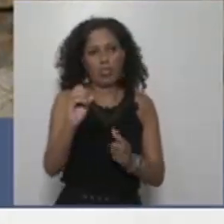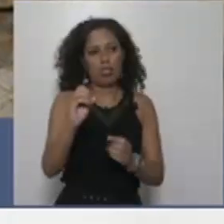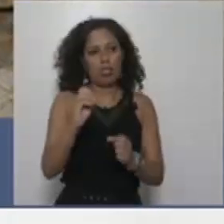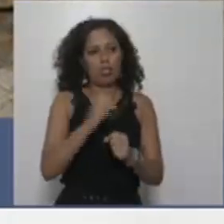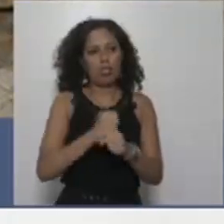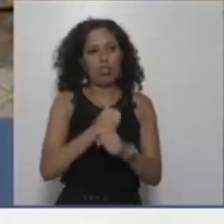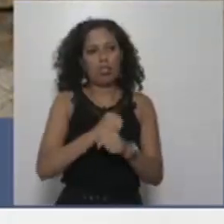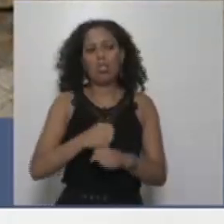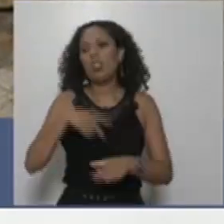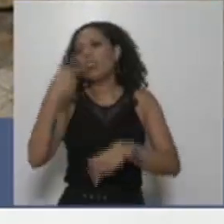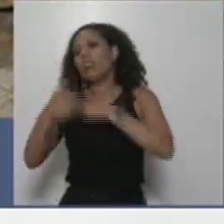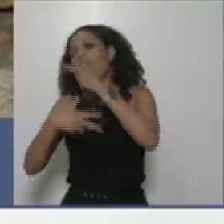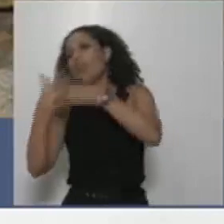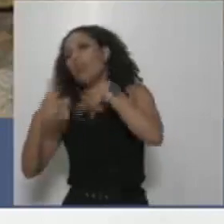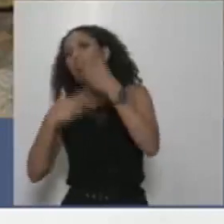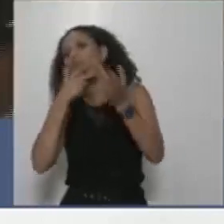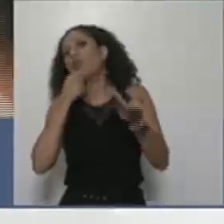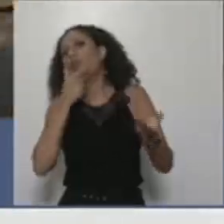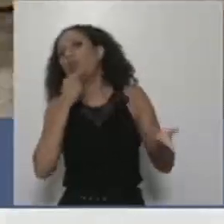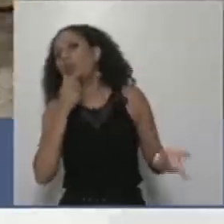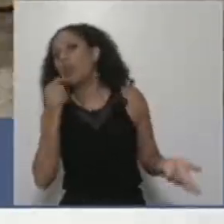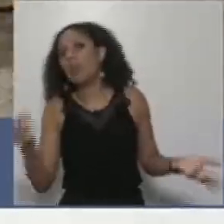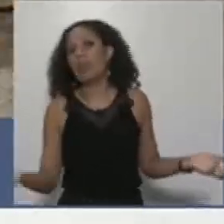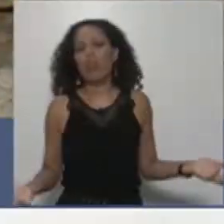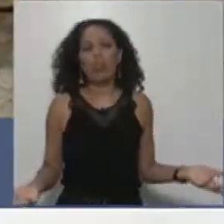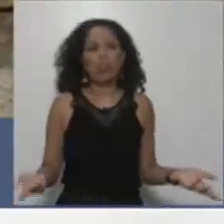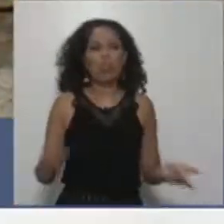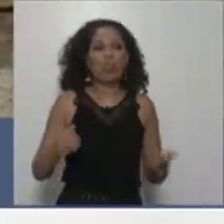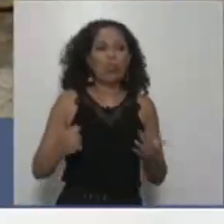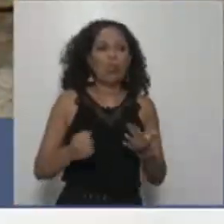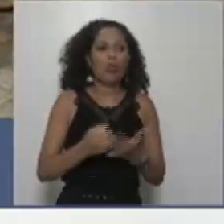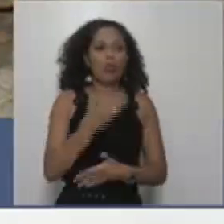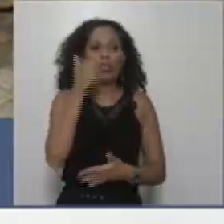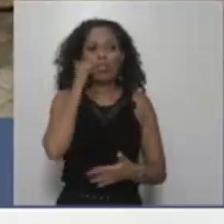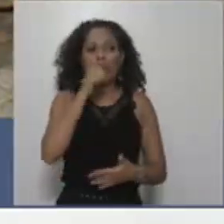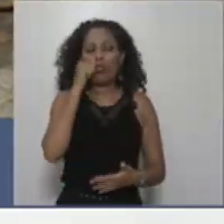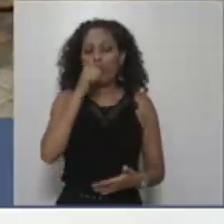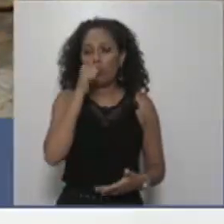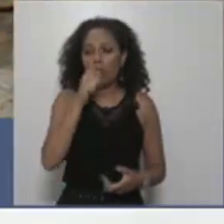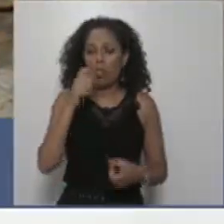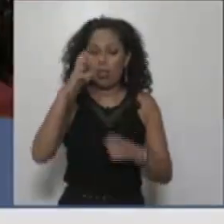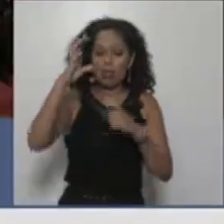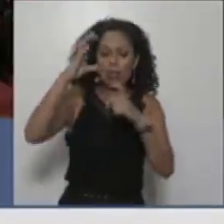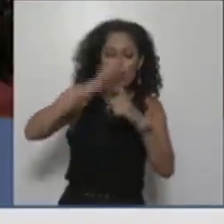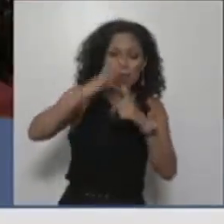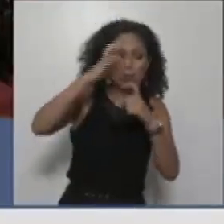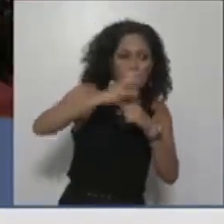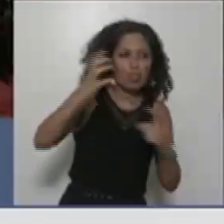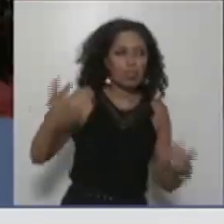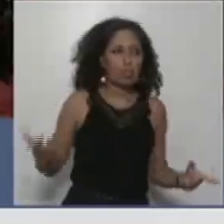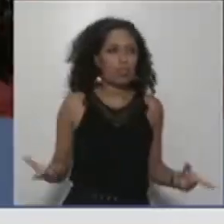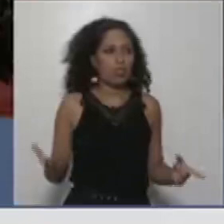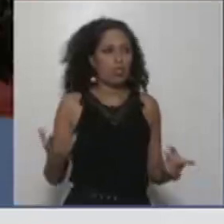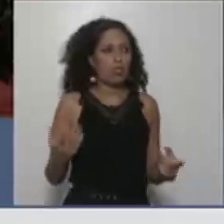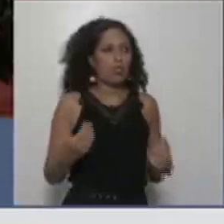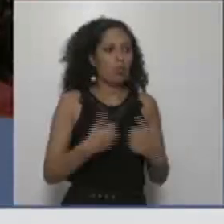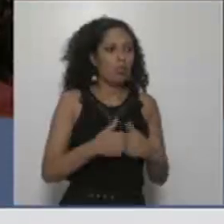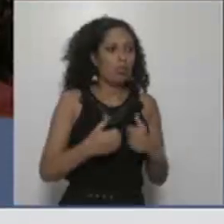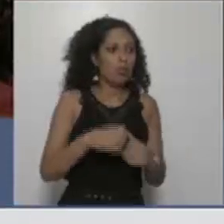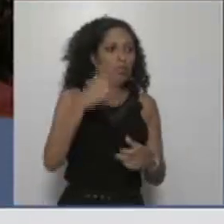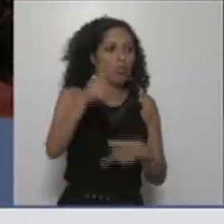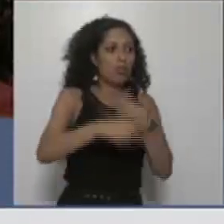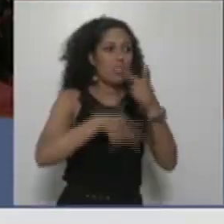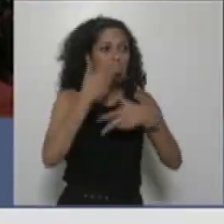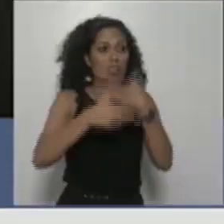Alexandre? A gente está falando aqui o tempo inteiro o quanto que essas mulheres são assediadas nesses transportes e o